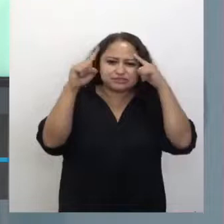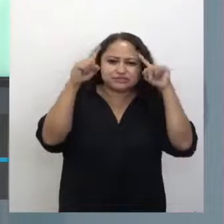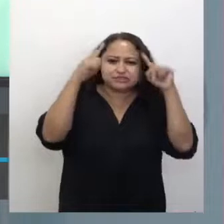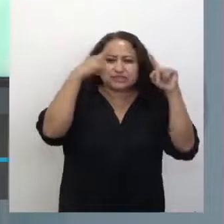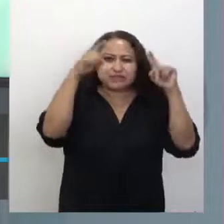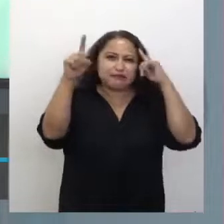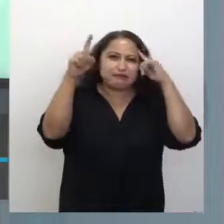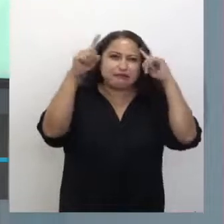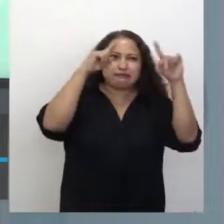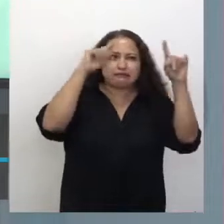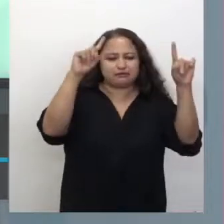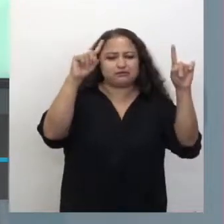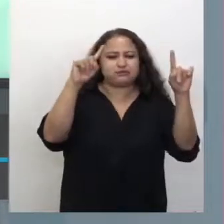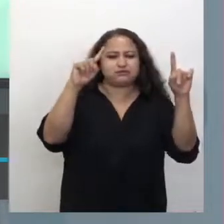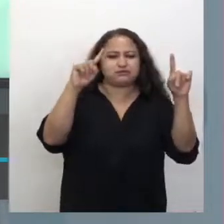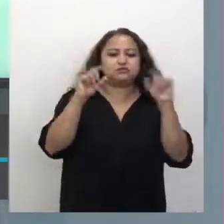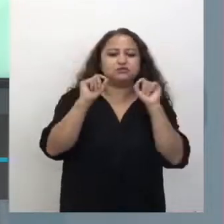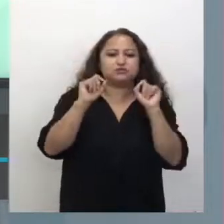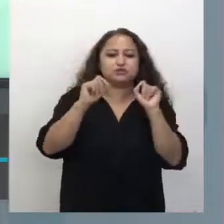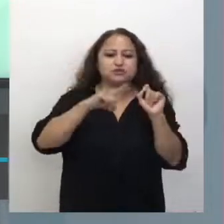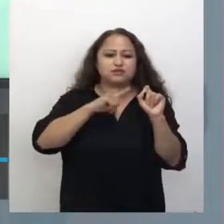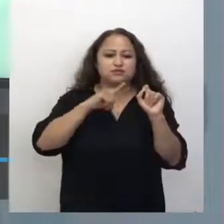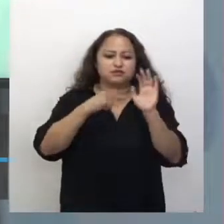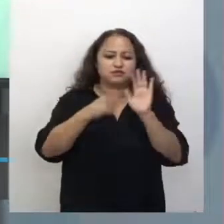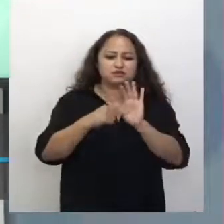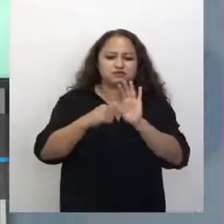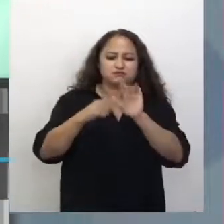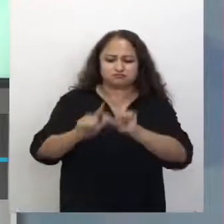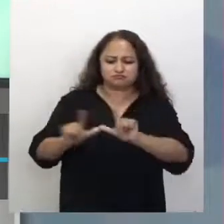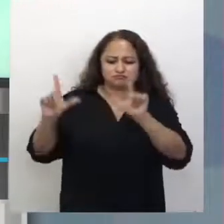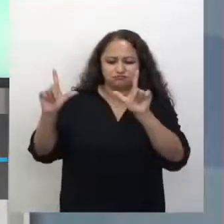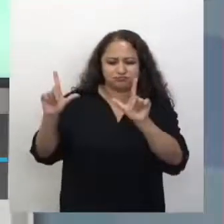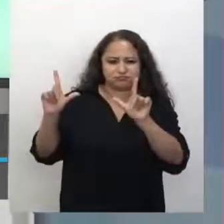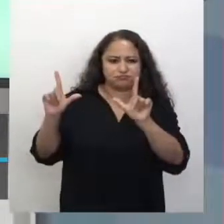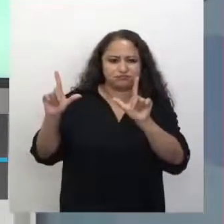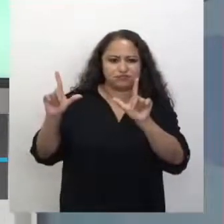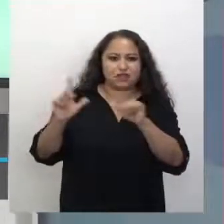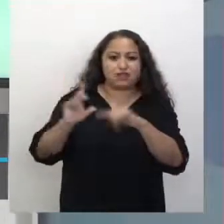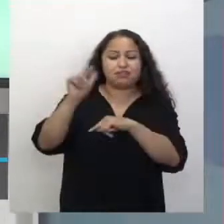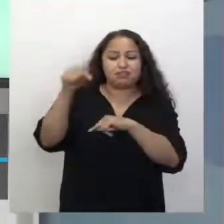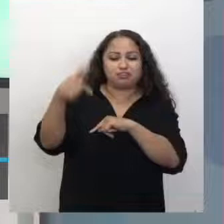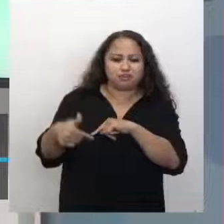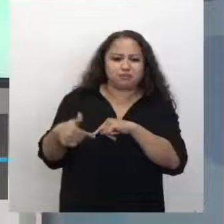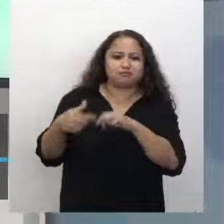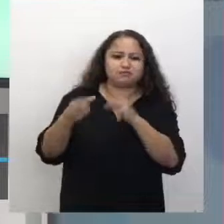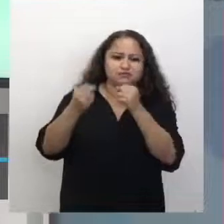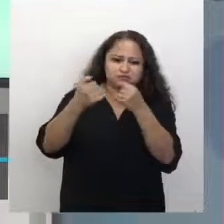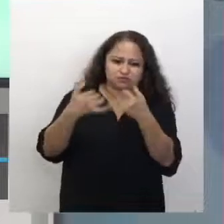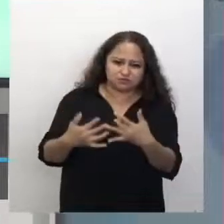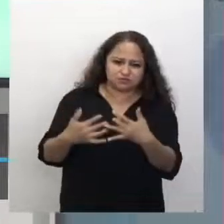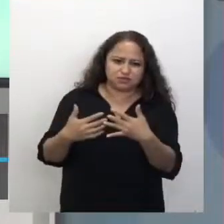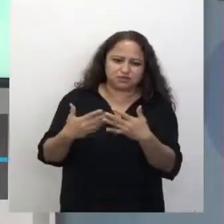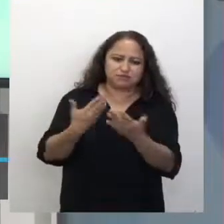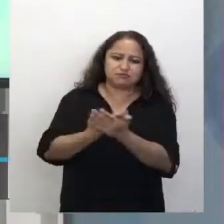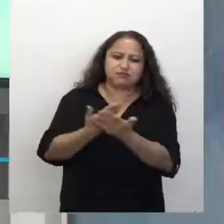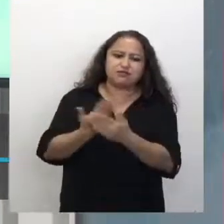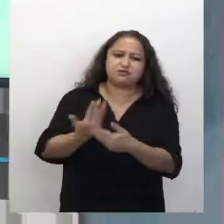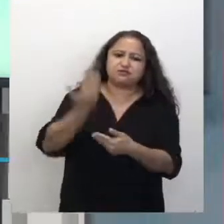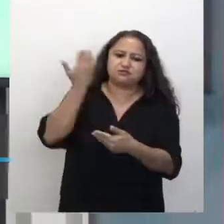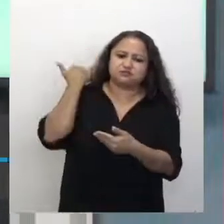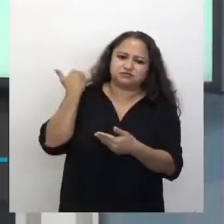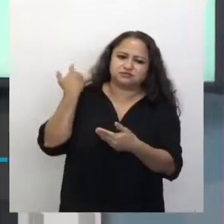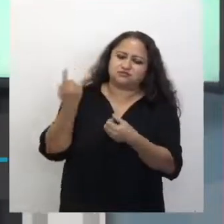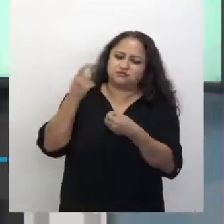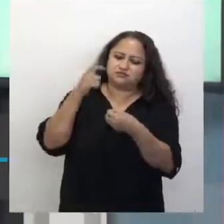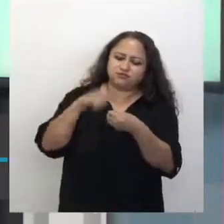conceitos de uma exposição, né? A gente vai falar da figura do mediador um pouco depois, né? Aí já falamos em aulas anteriores, né? A gente vai voltar um